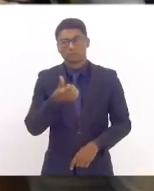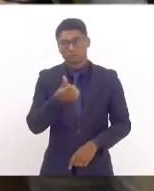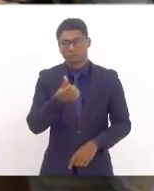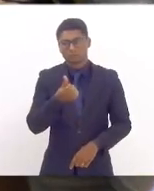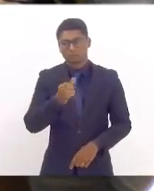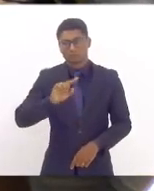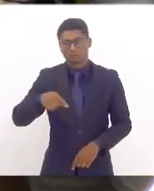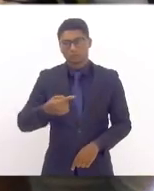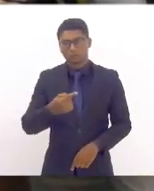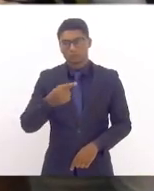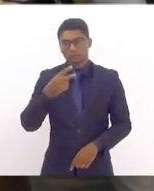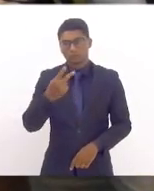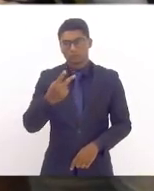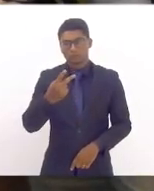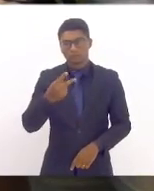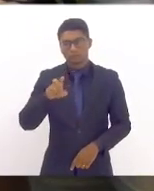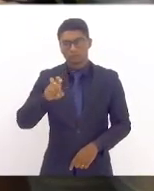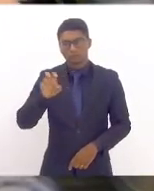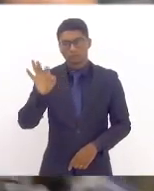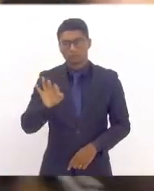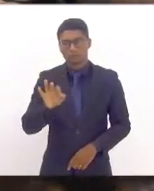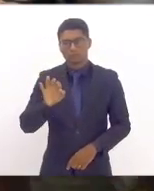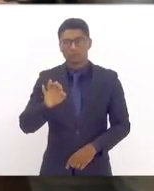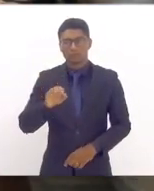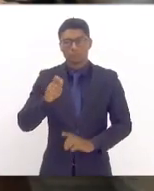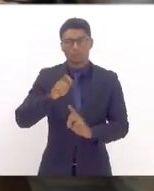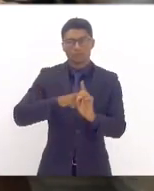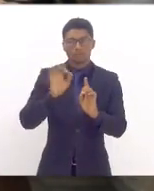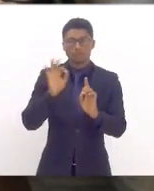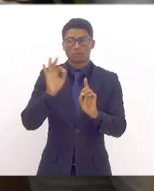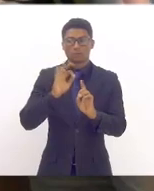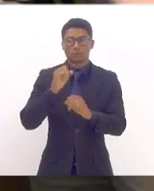6,525% em fevereiro de